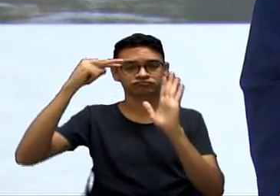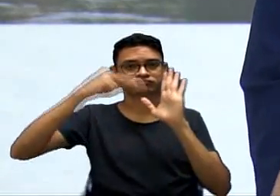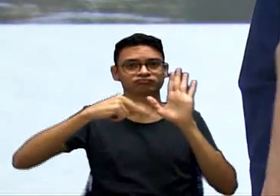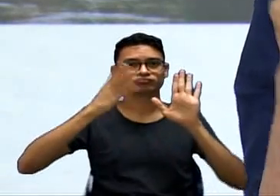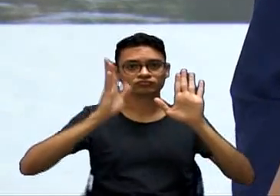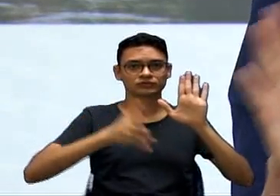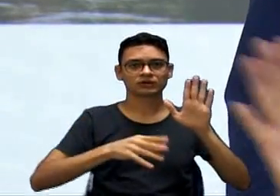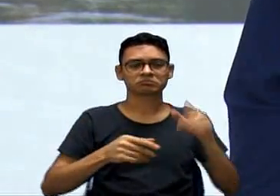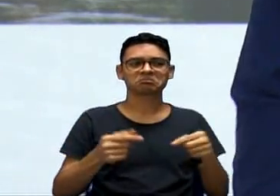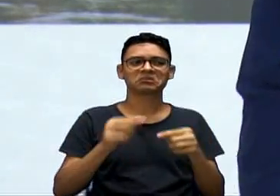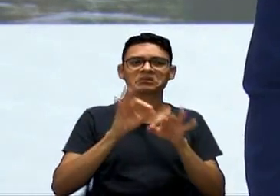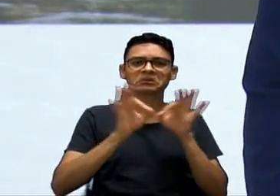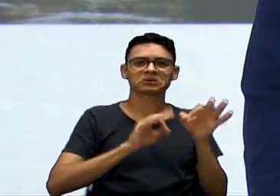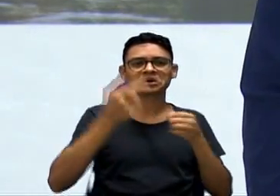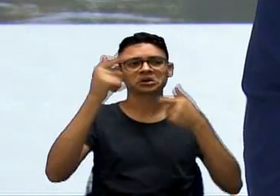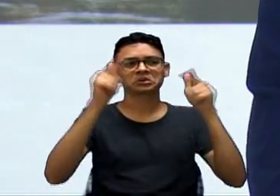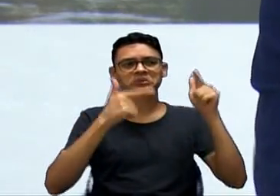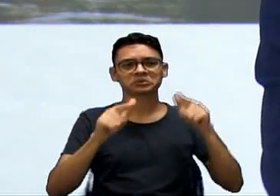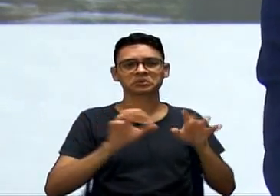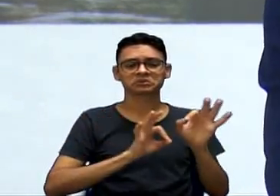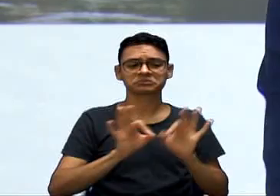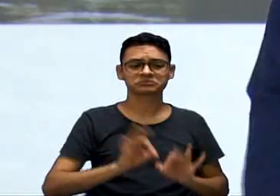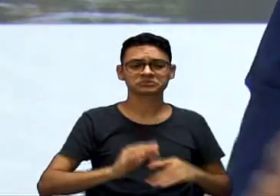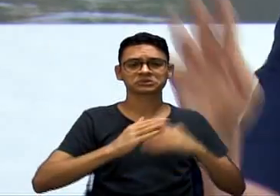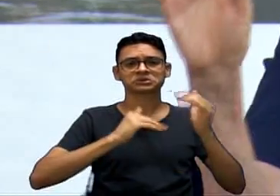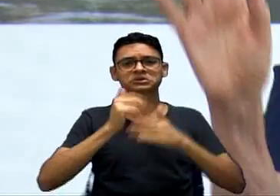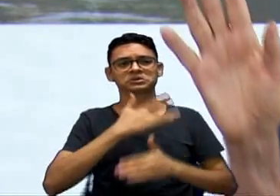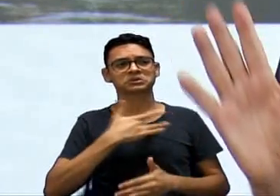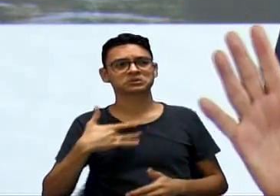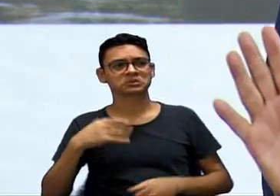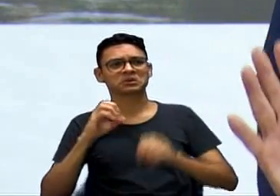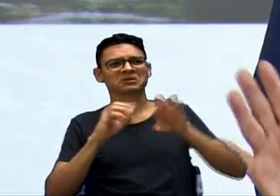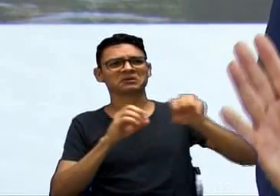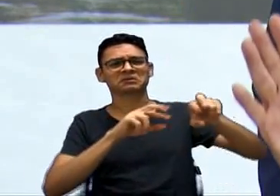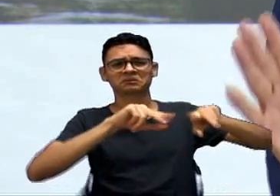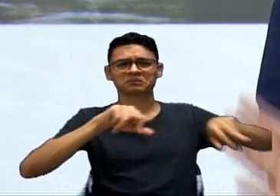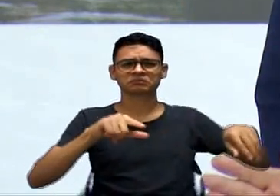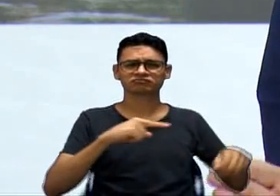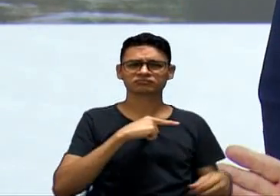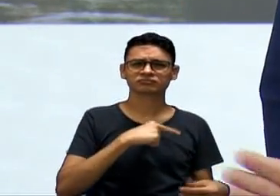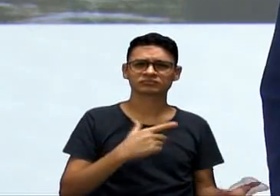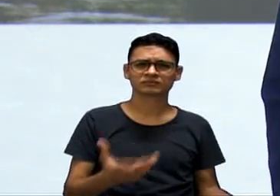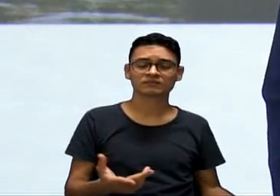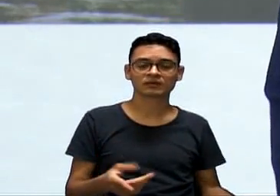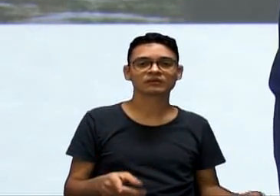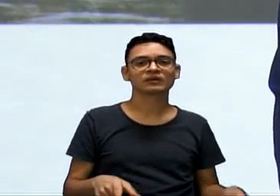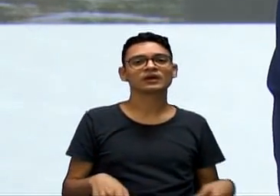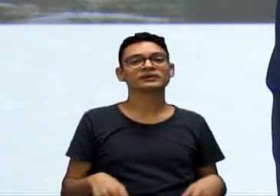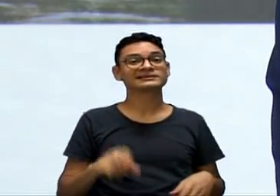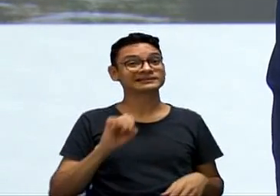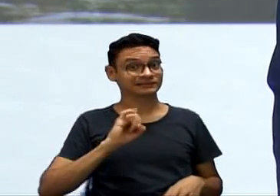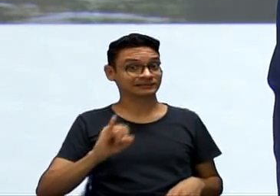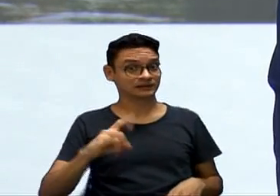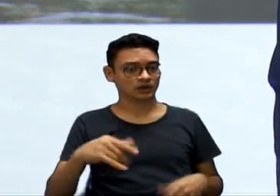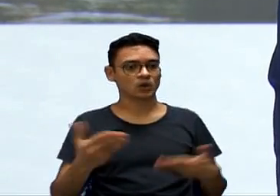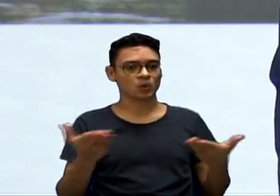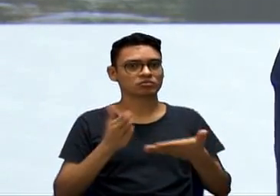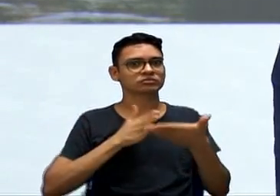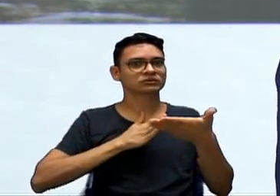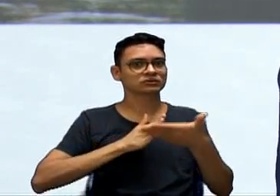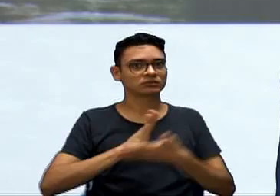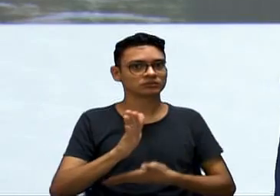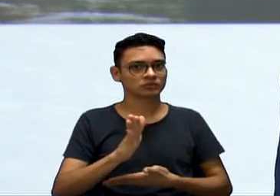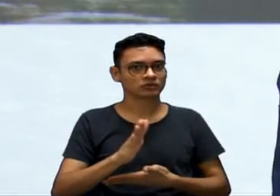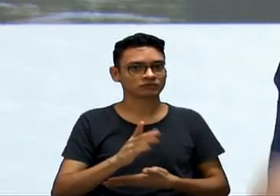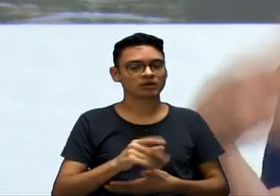instituindo semanas e mais semanas das mais variadas atividades de saúde, educação e tudo mais. Sim. Então, tem que ter, se é o precedente esse aqui hoje,